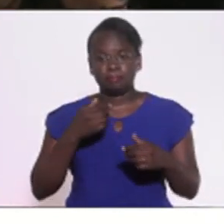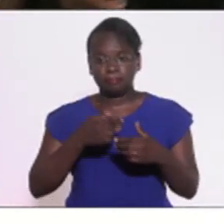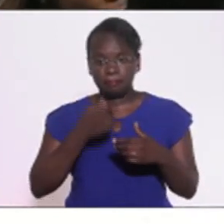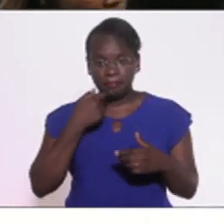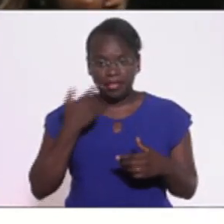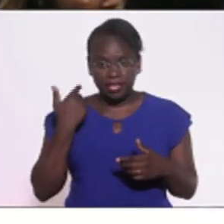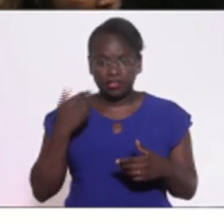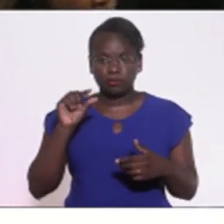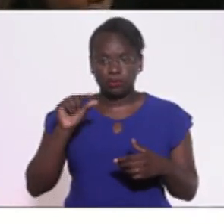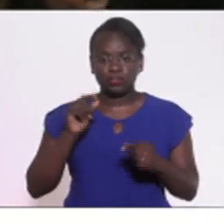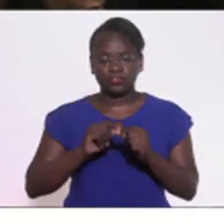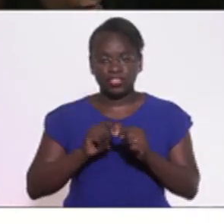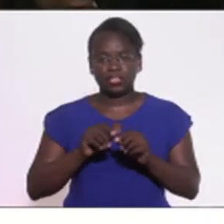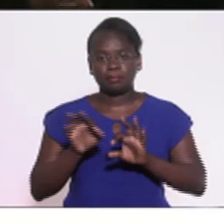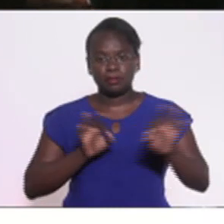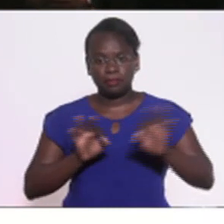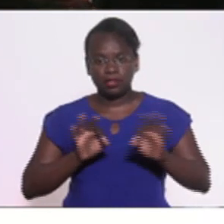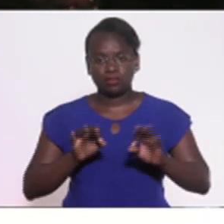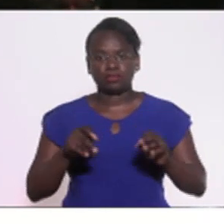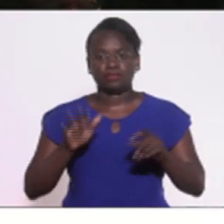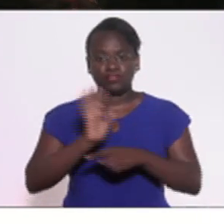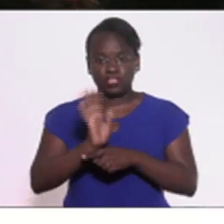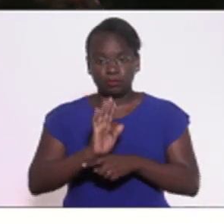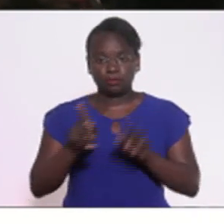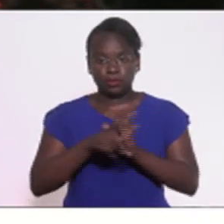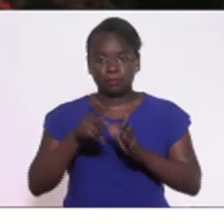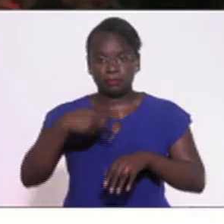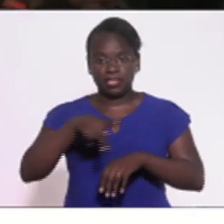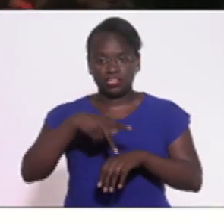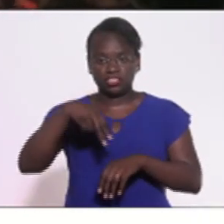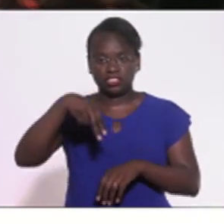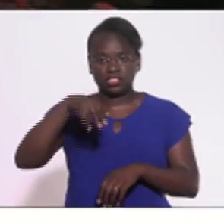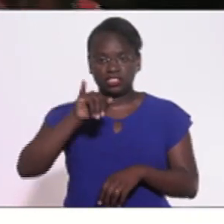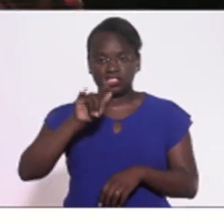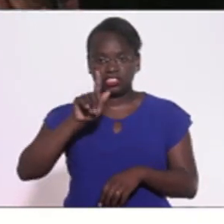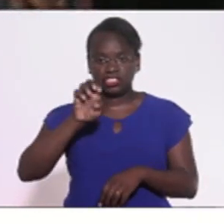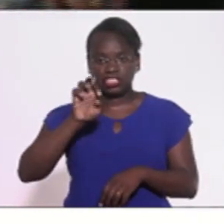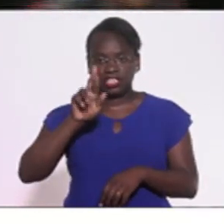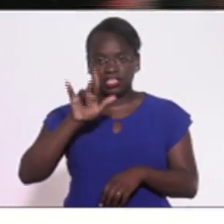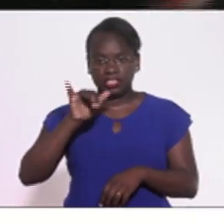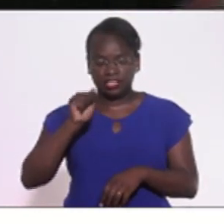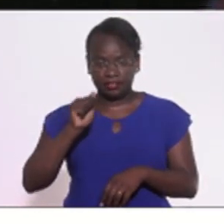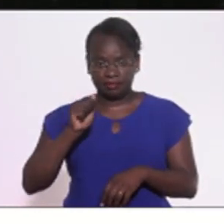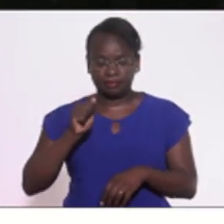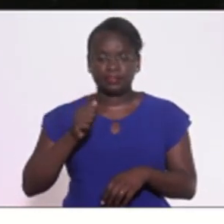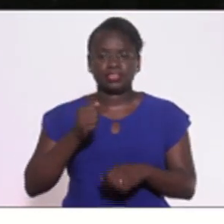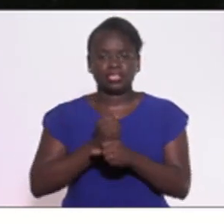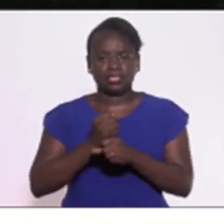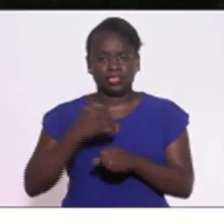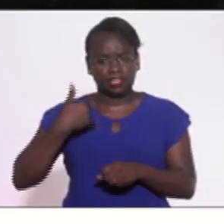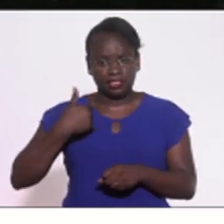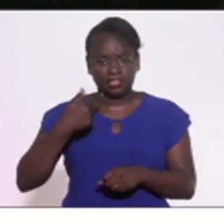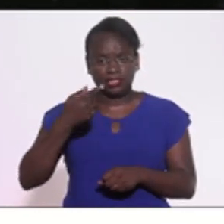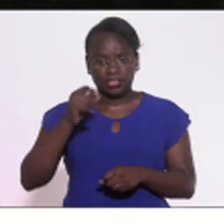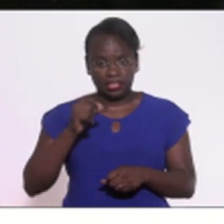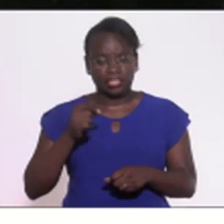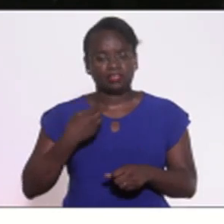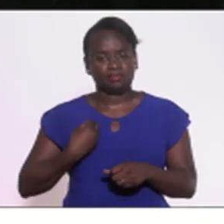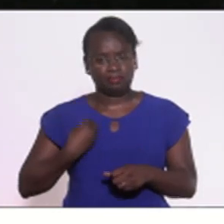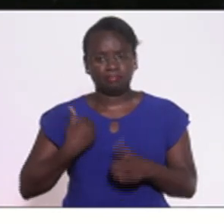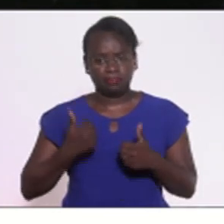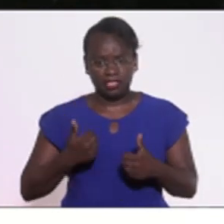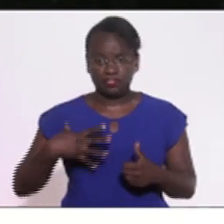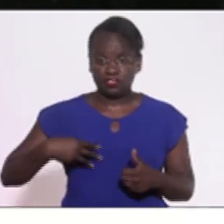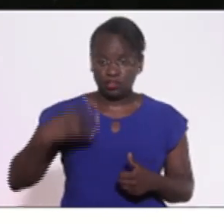produção Judeus na Nigéria. Com 70 anos bem vividos, 4 filhos e 2 netos,